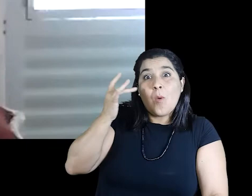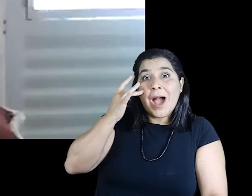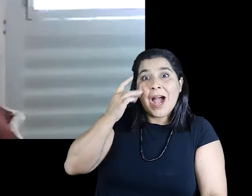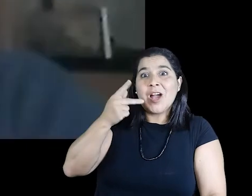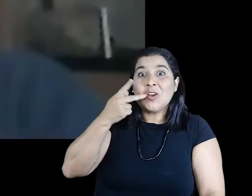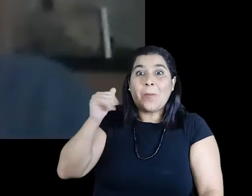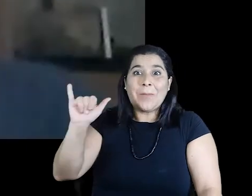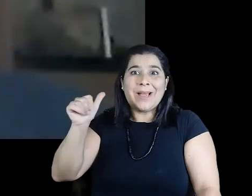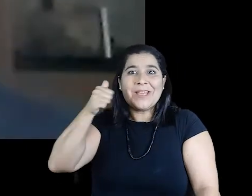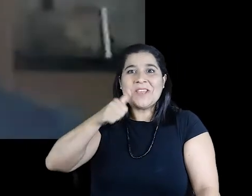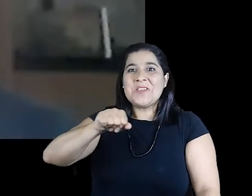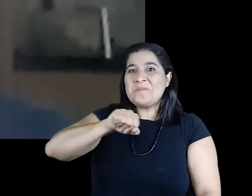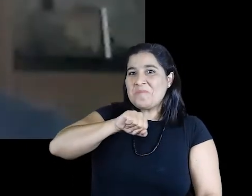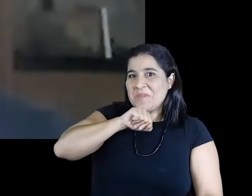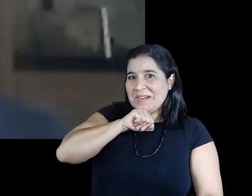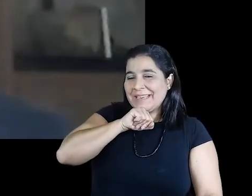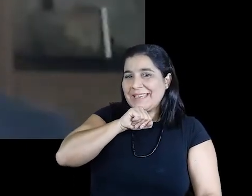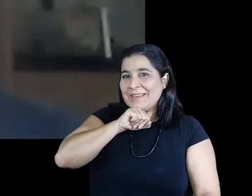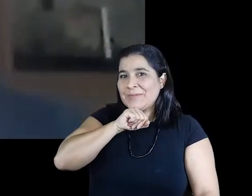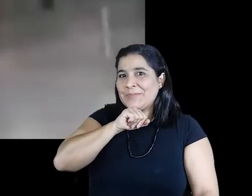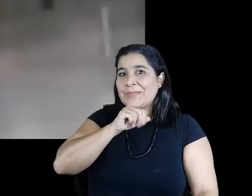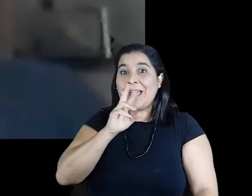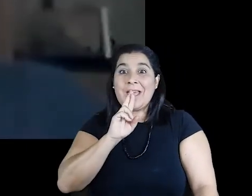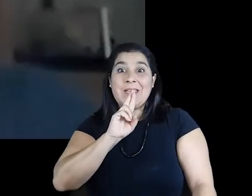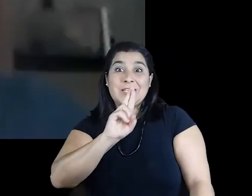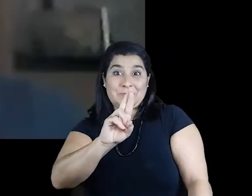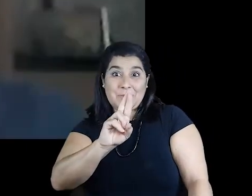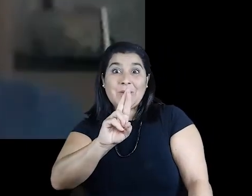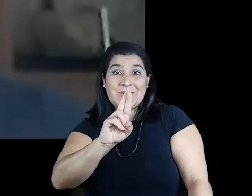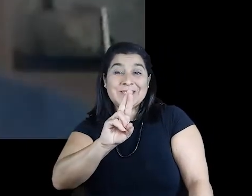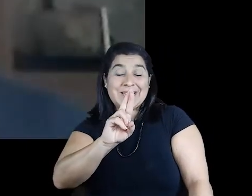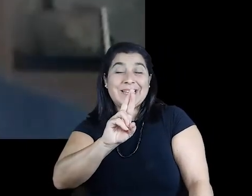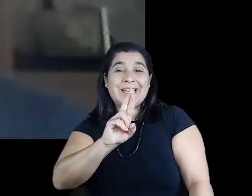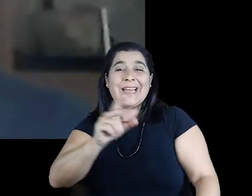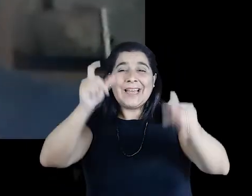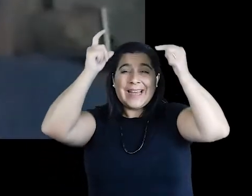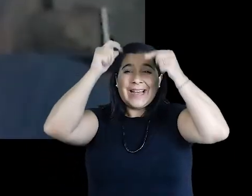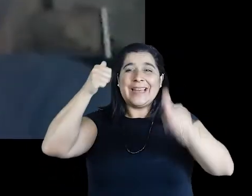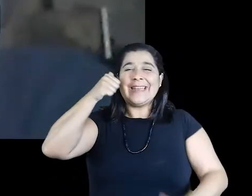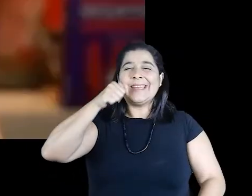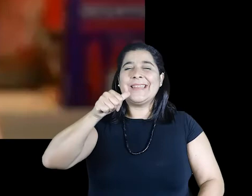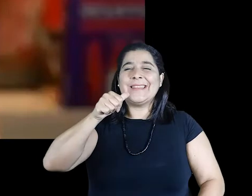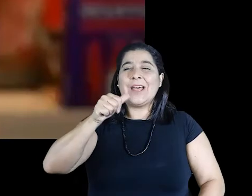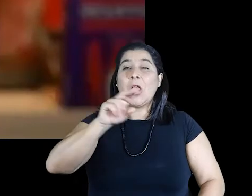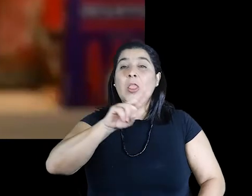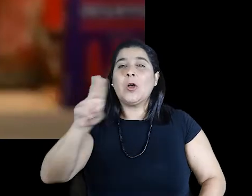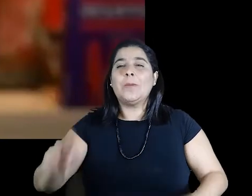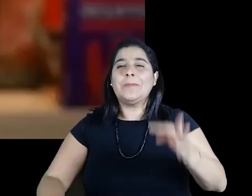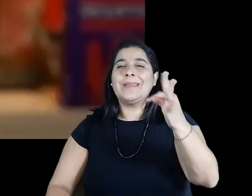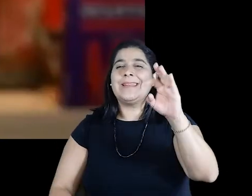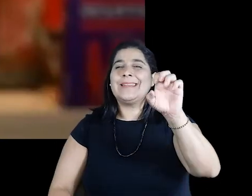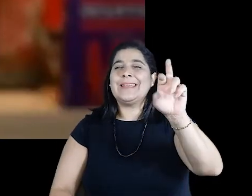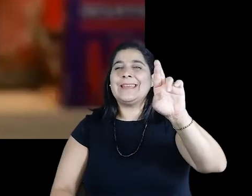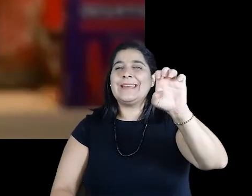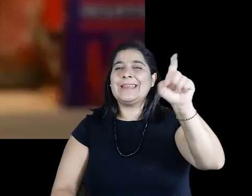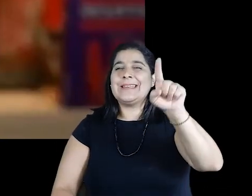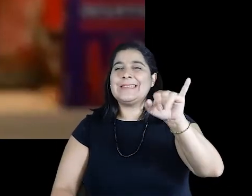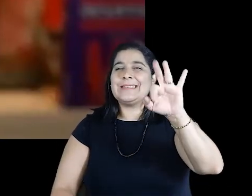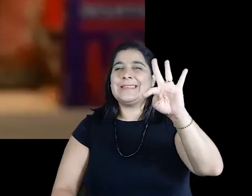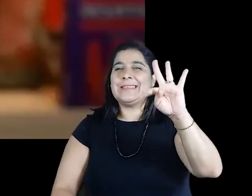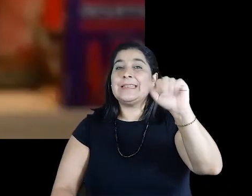pai. Eu não tenho resposta pro rei, mas eu sei que a Teresita sempre vai ser uma rainha. A Teresita é uma